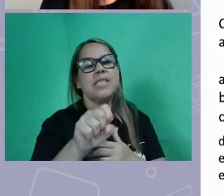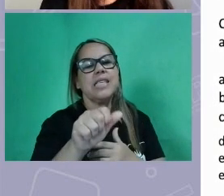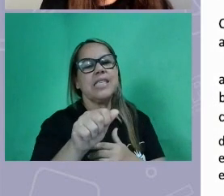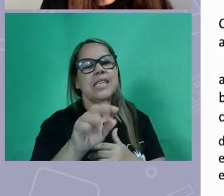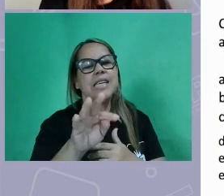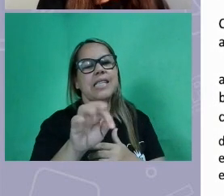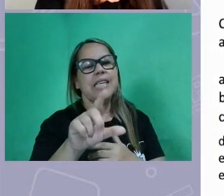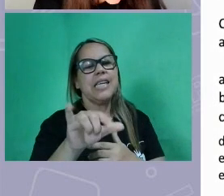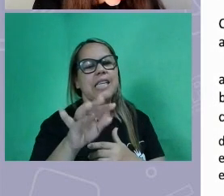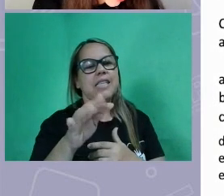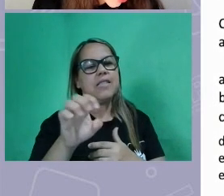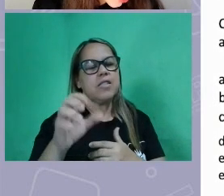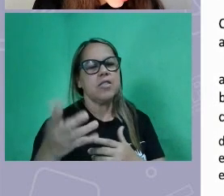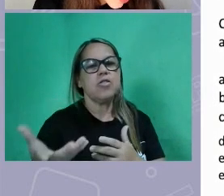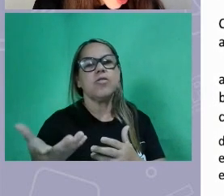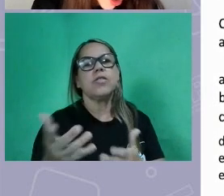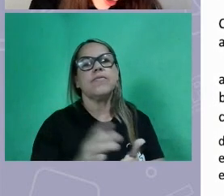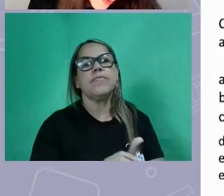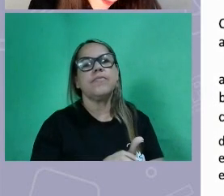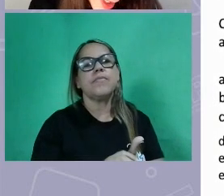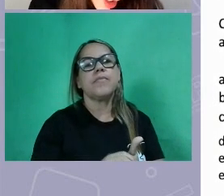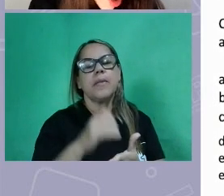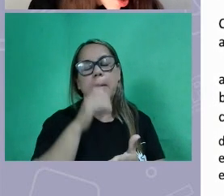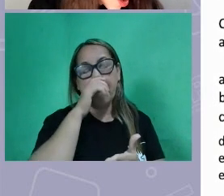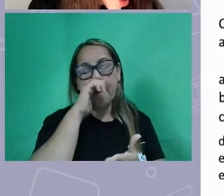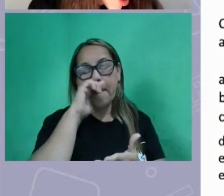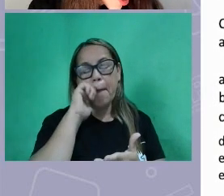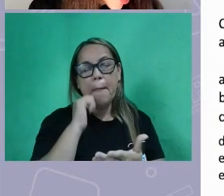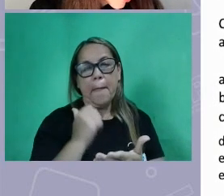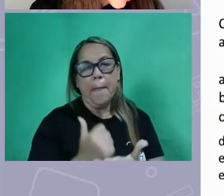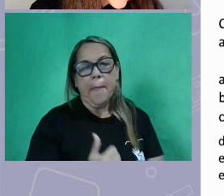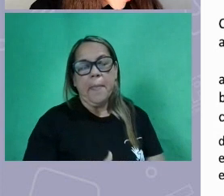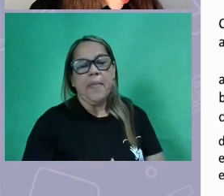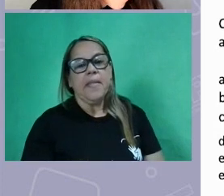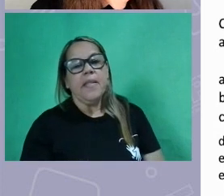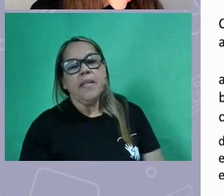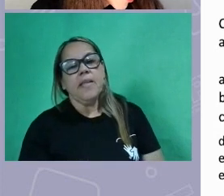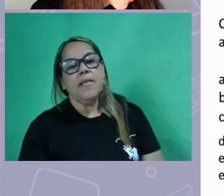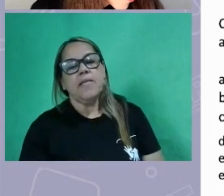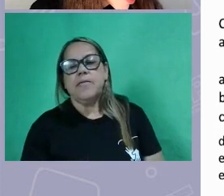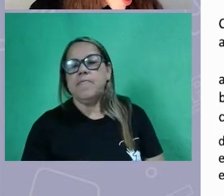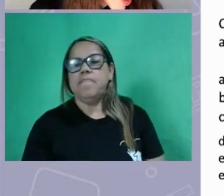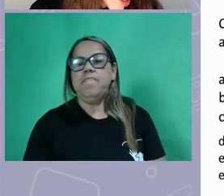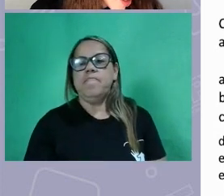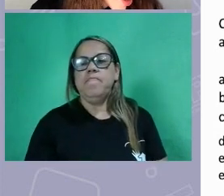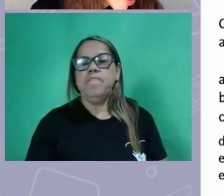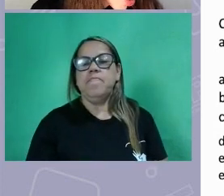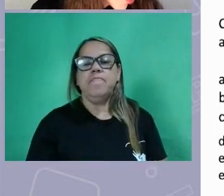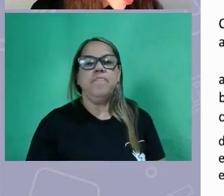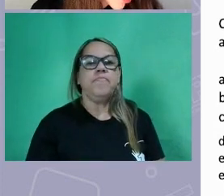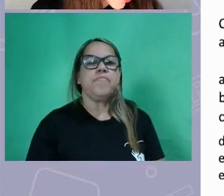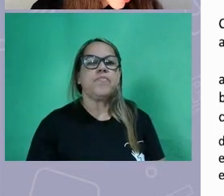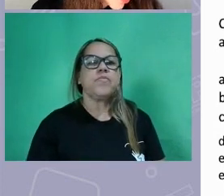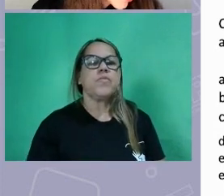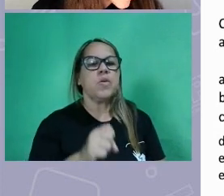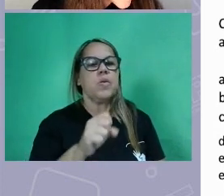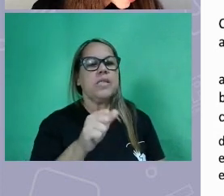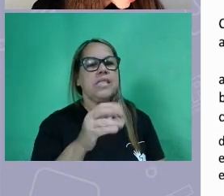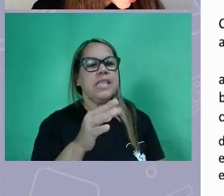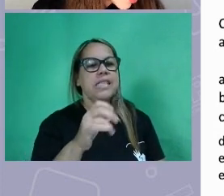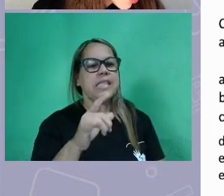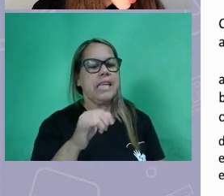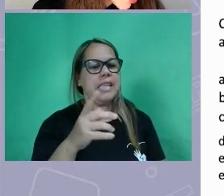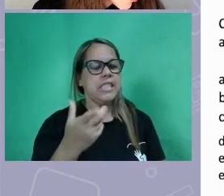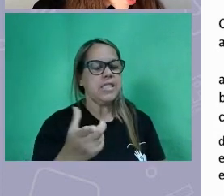geoestacionários então essa questão diz o seguinte vamos lá um satélite geoestacionário